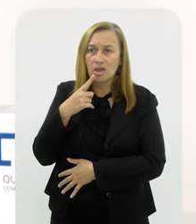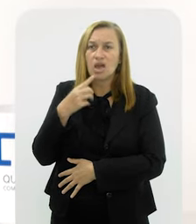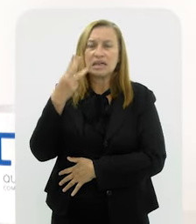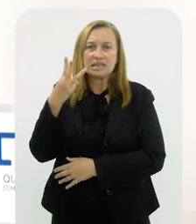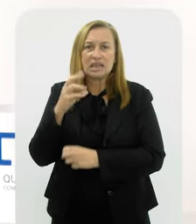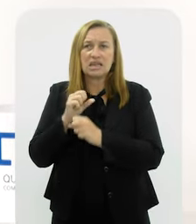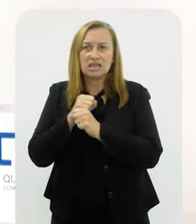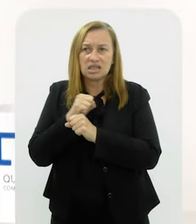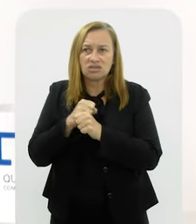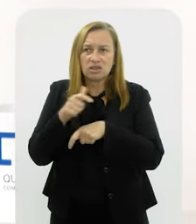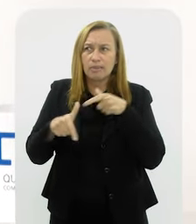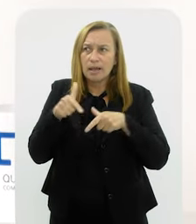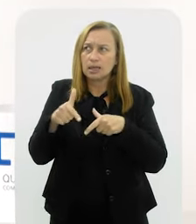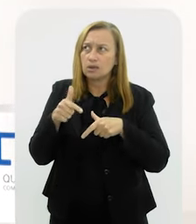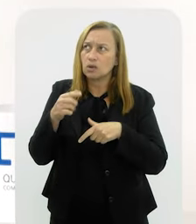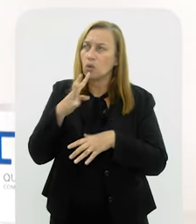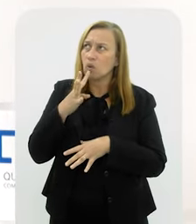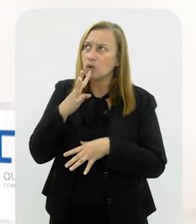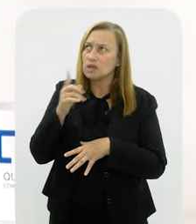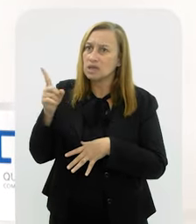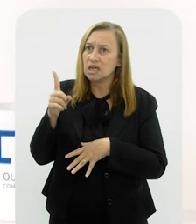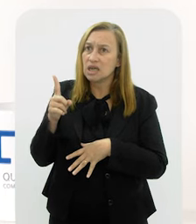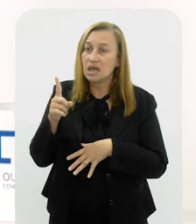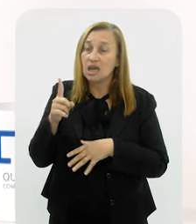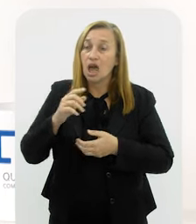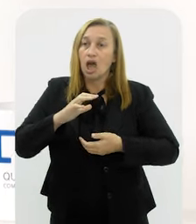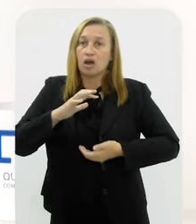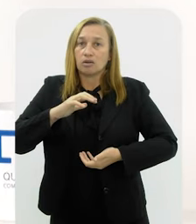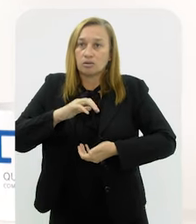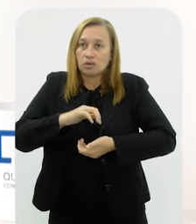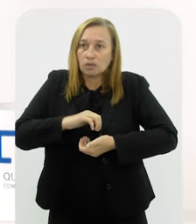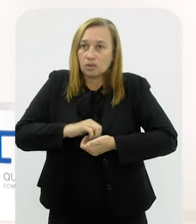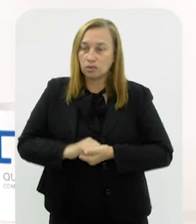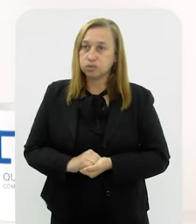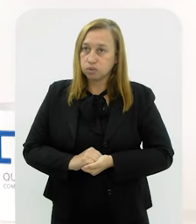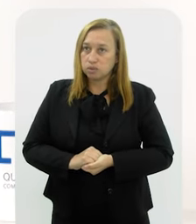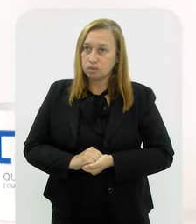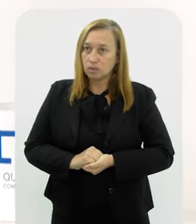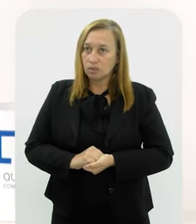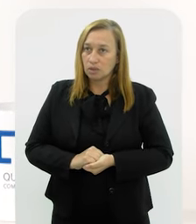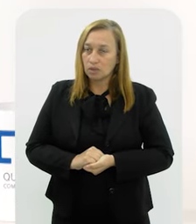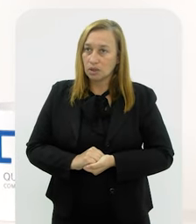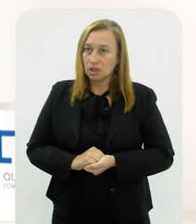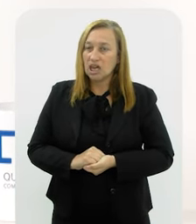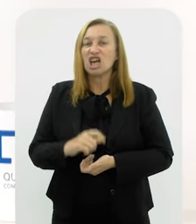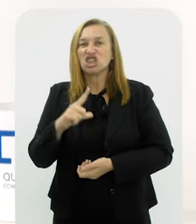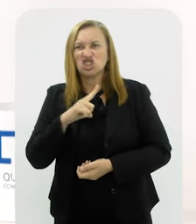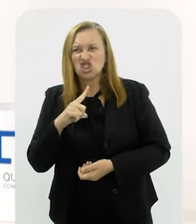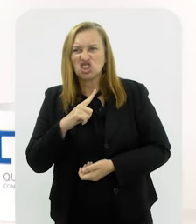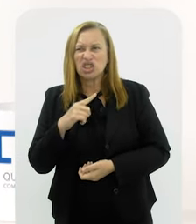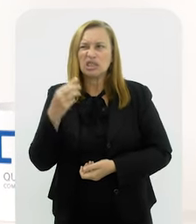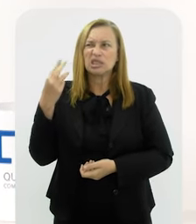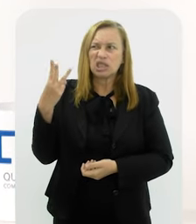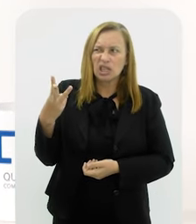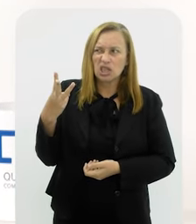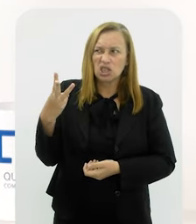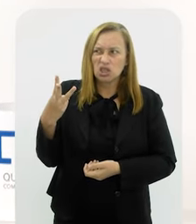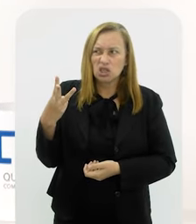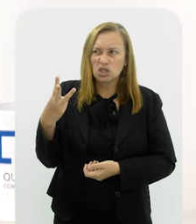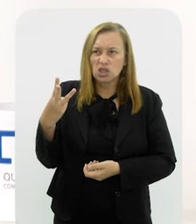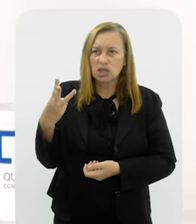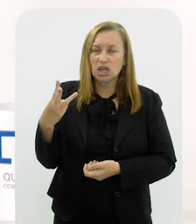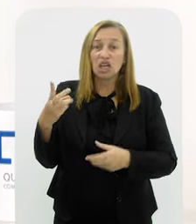até fiquei 3 anos lá, que conheci o pessoal. A Viradouro tinha tinha três, tinha, a bateria toda